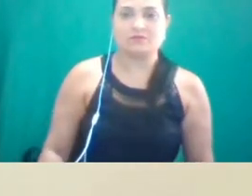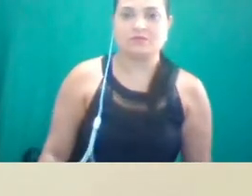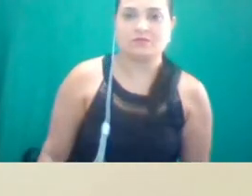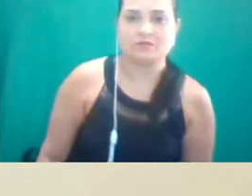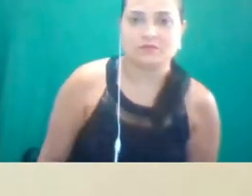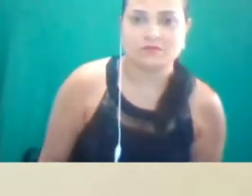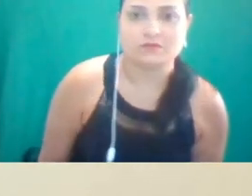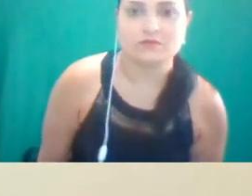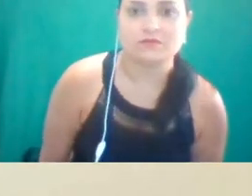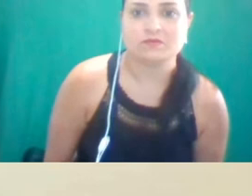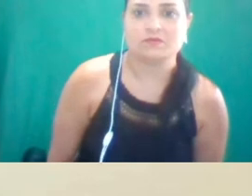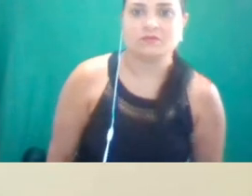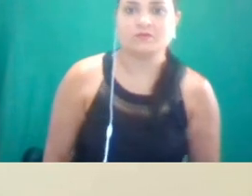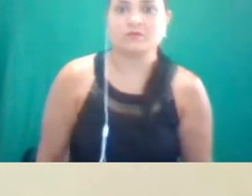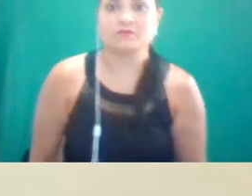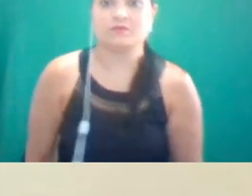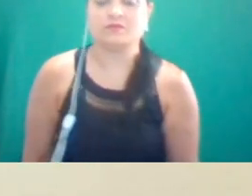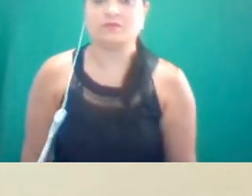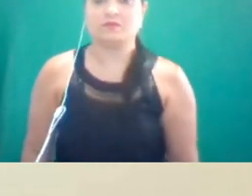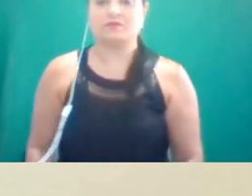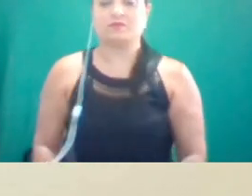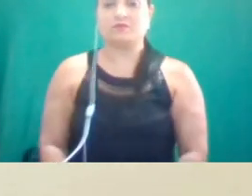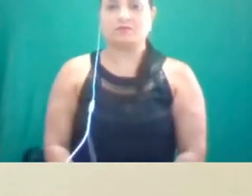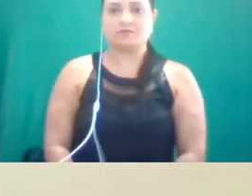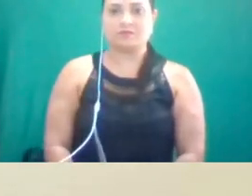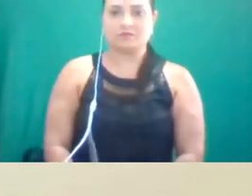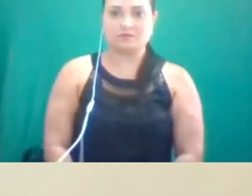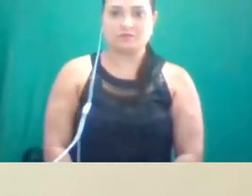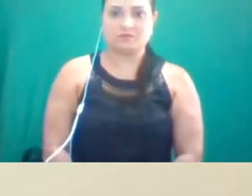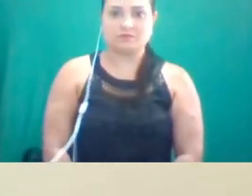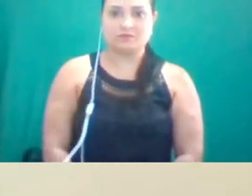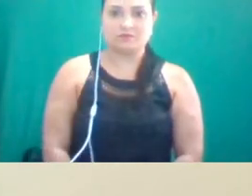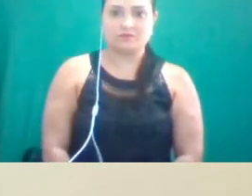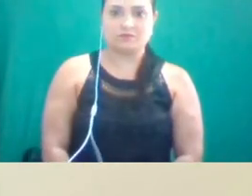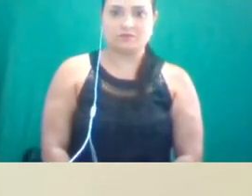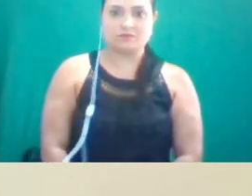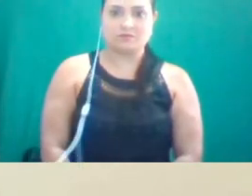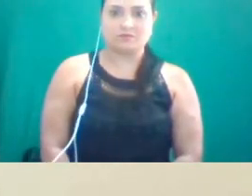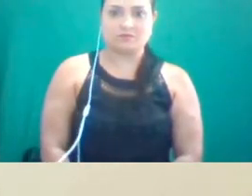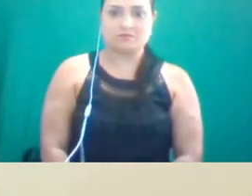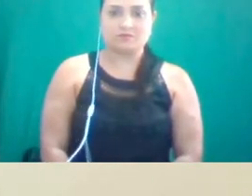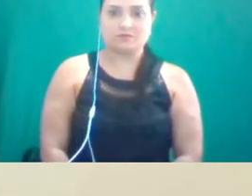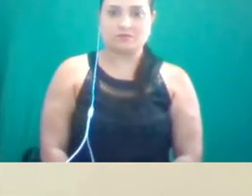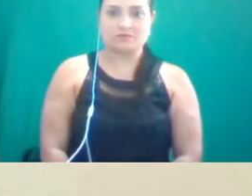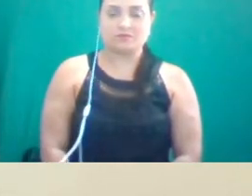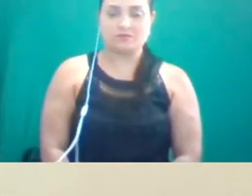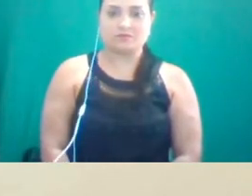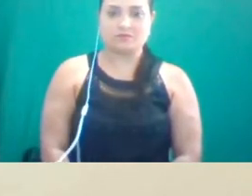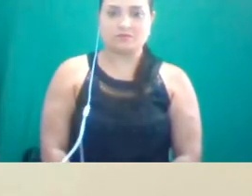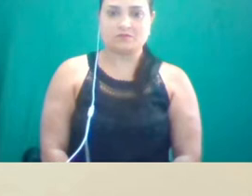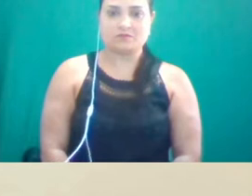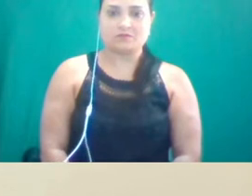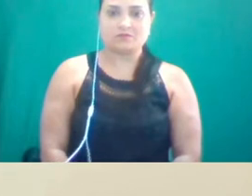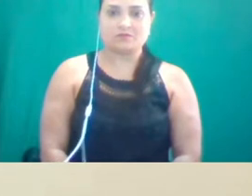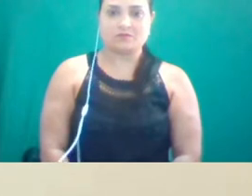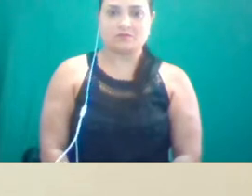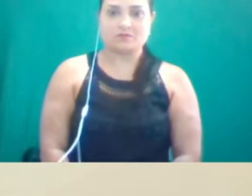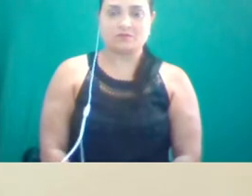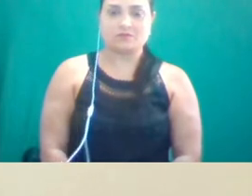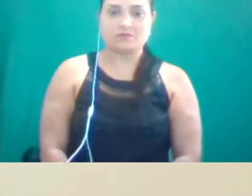dificuldades, experiências e que infelizmente nos deixou recentemente. Ele é do Polo de